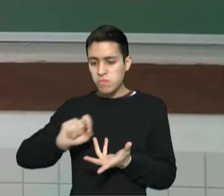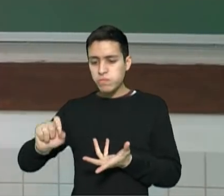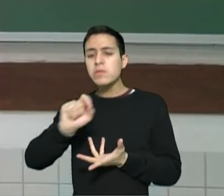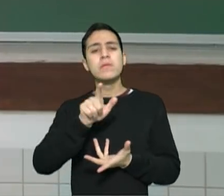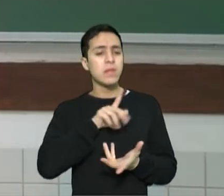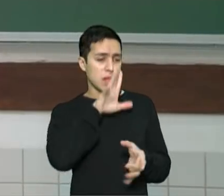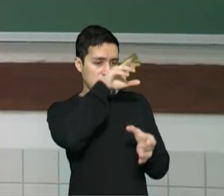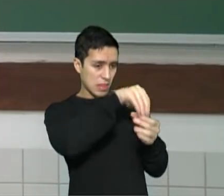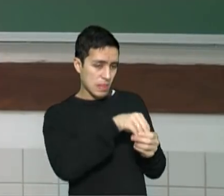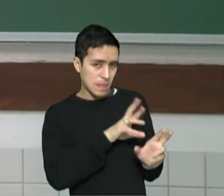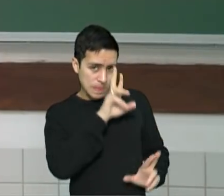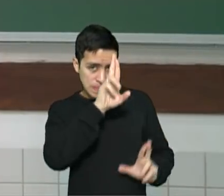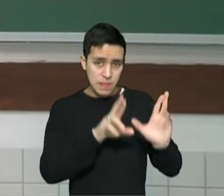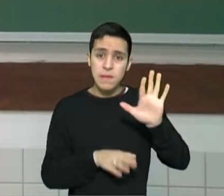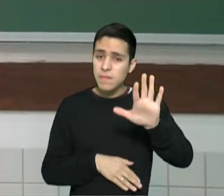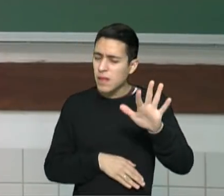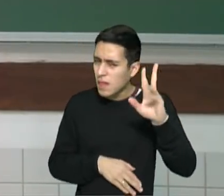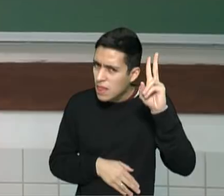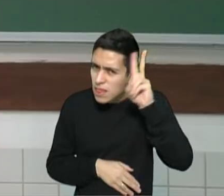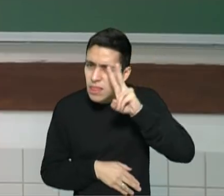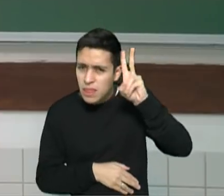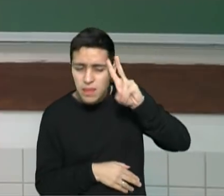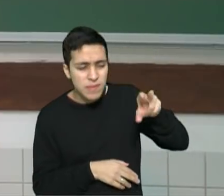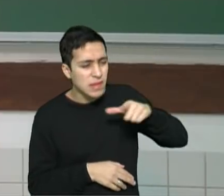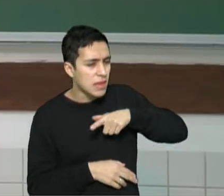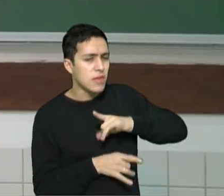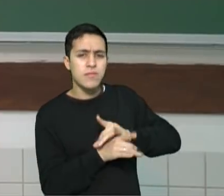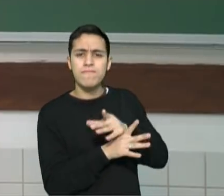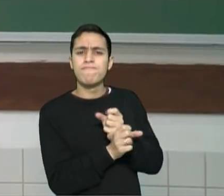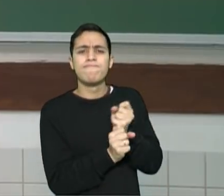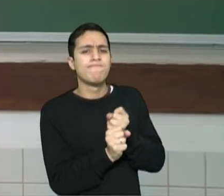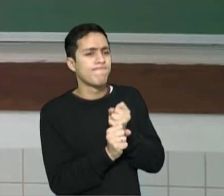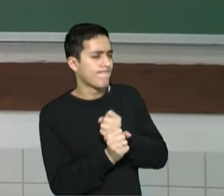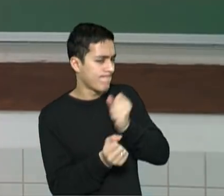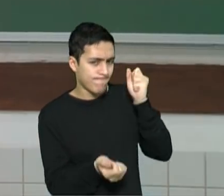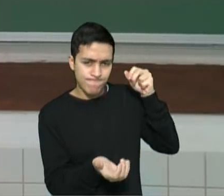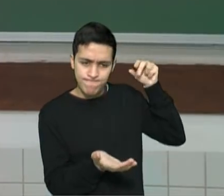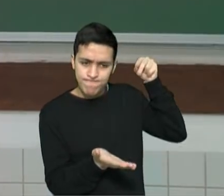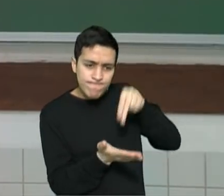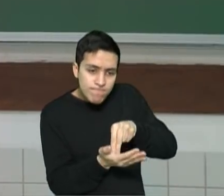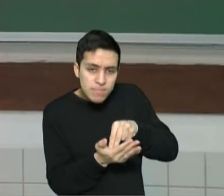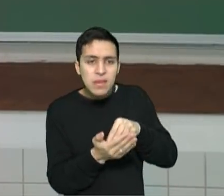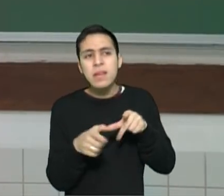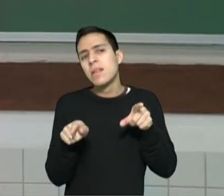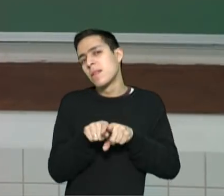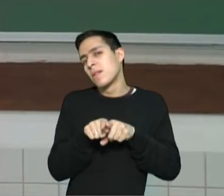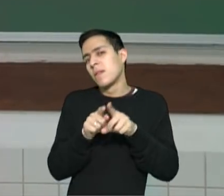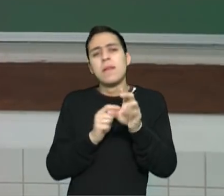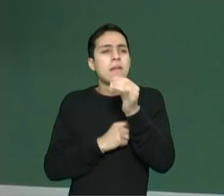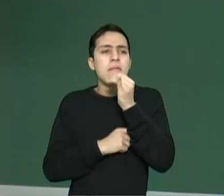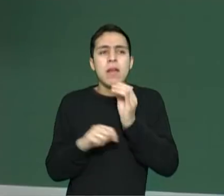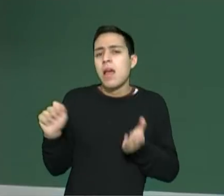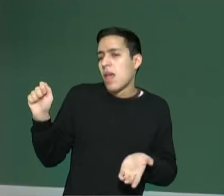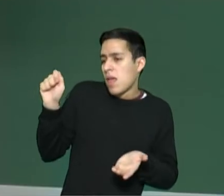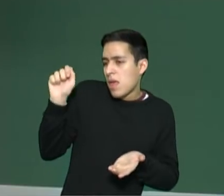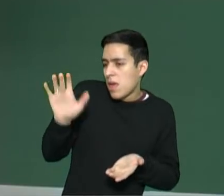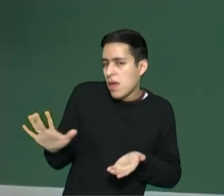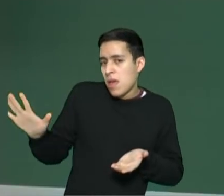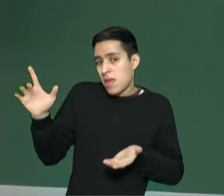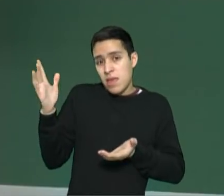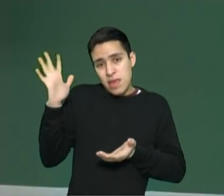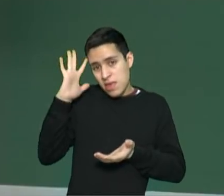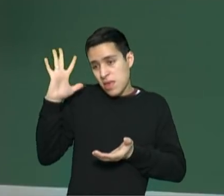representadas. Mas lembre que nós temos aqueles fixos e os outros dentro do cenário, por exemplo, da Ásia. Temos que